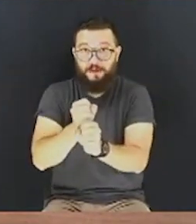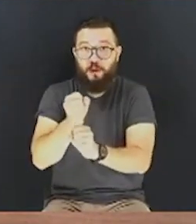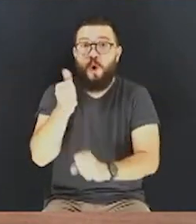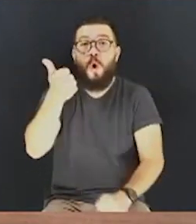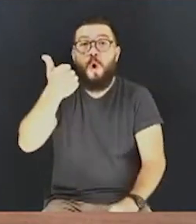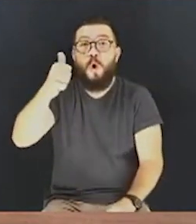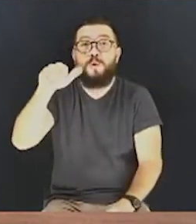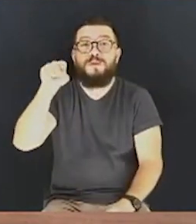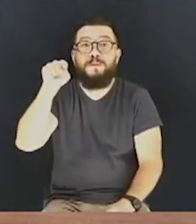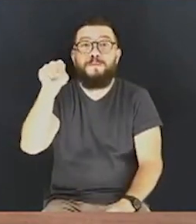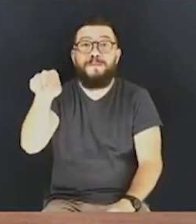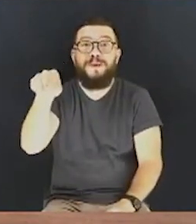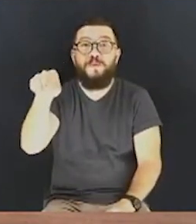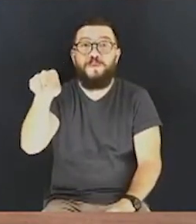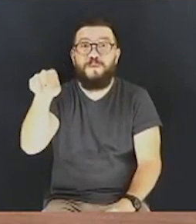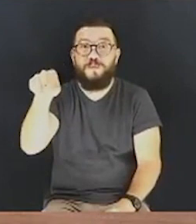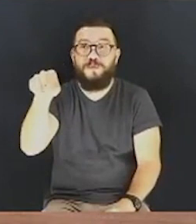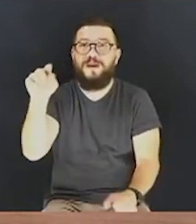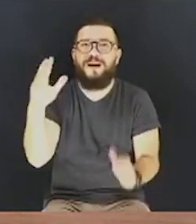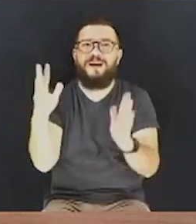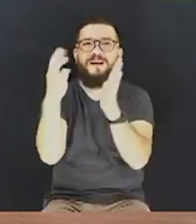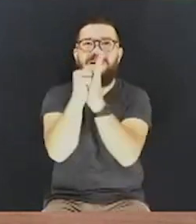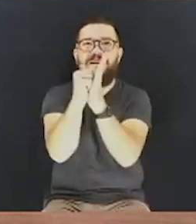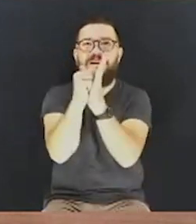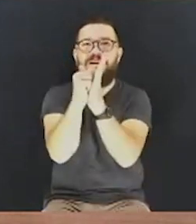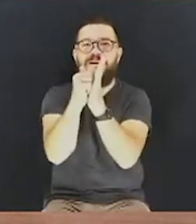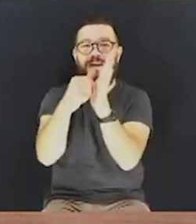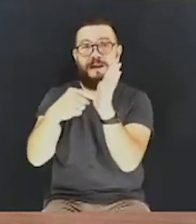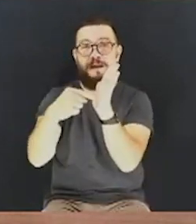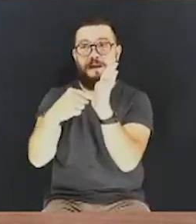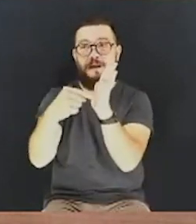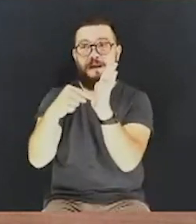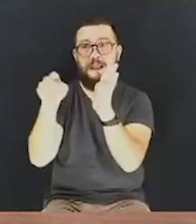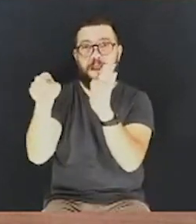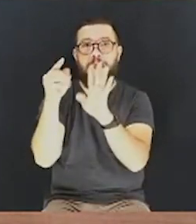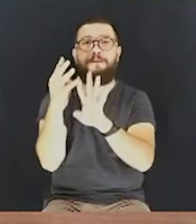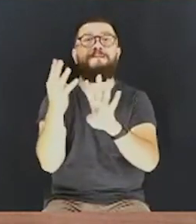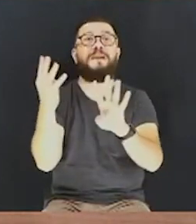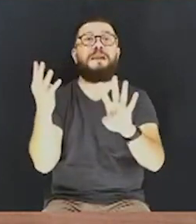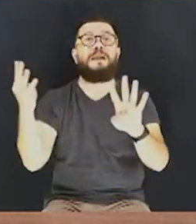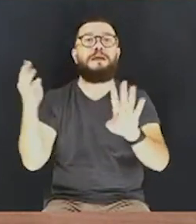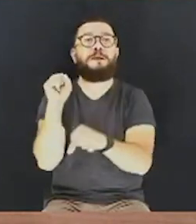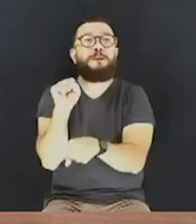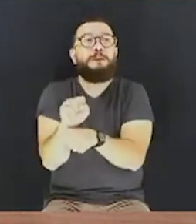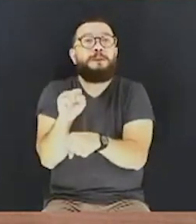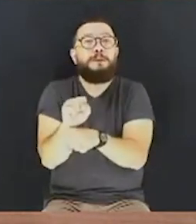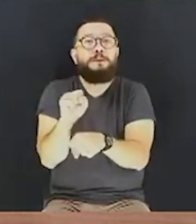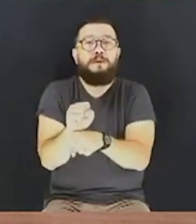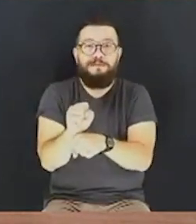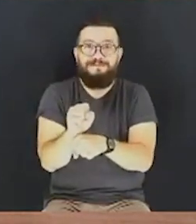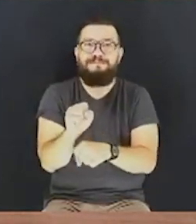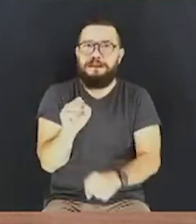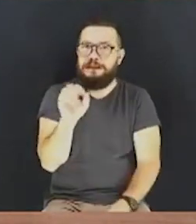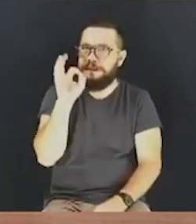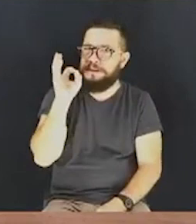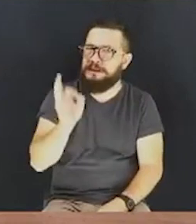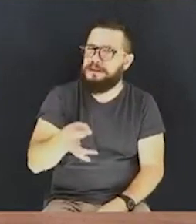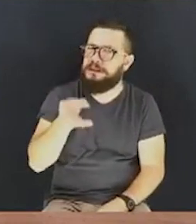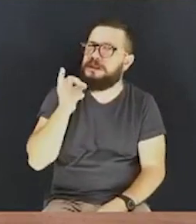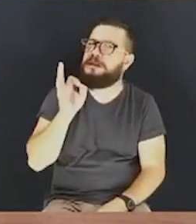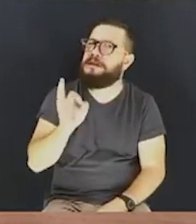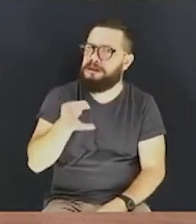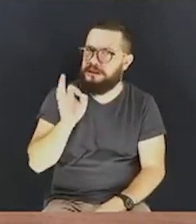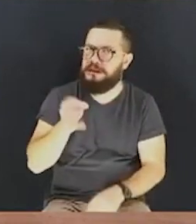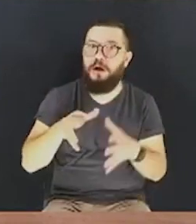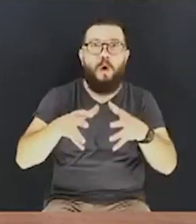cadastros preenchidos no sistema online da Prefeitura aguardando um chamado. Então a gente vê que é uma demanda grande e é